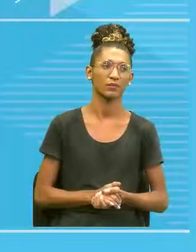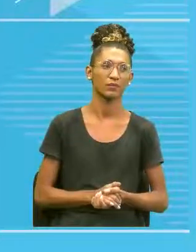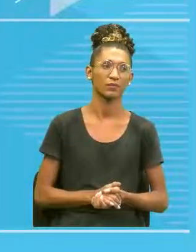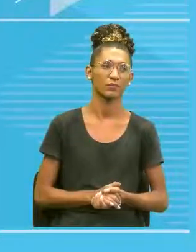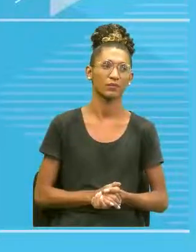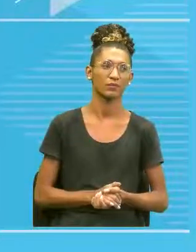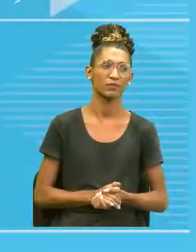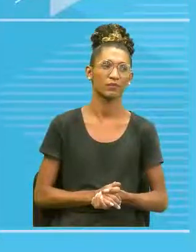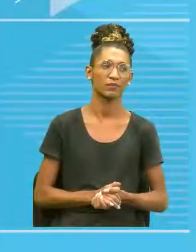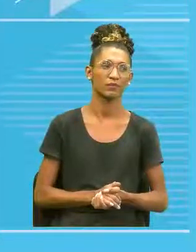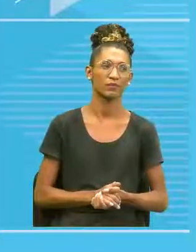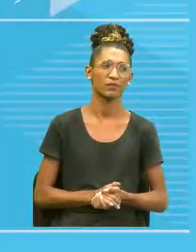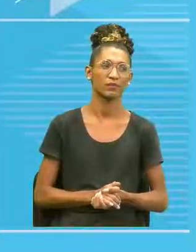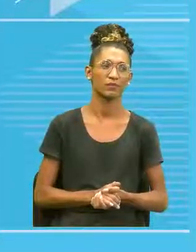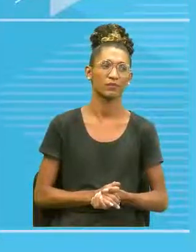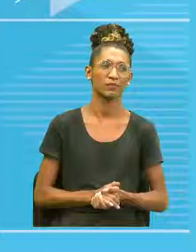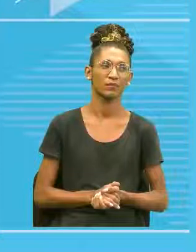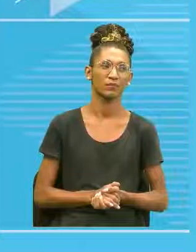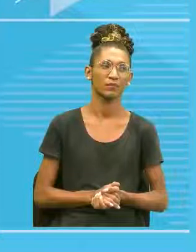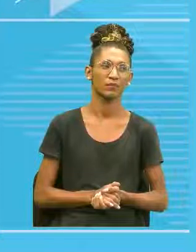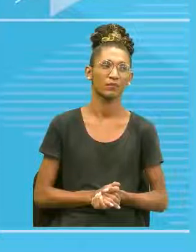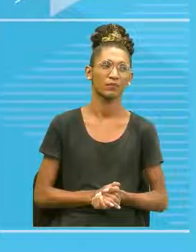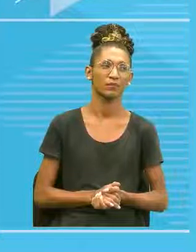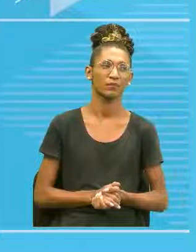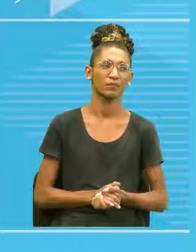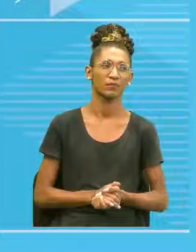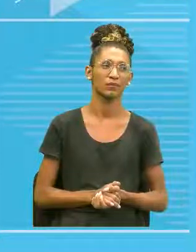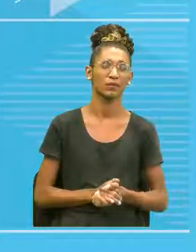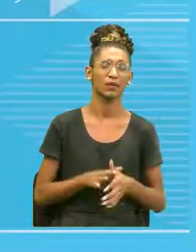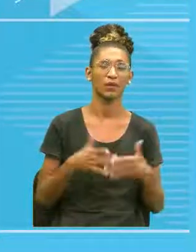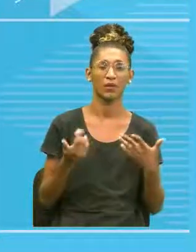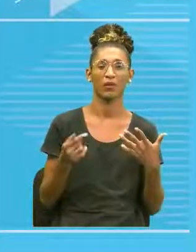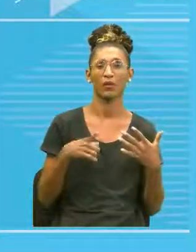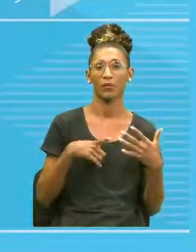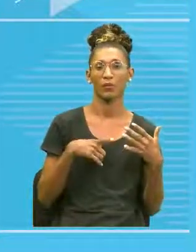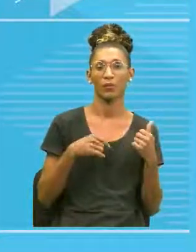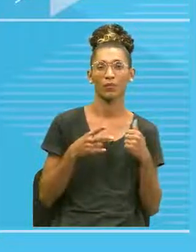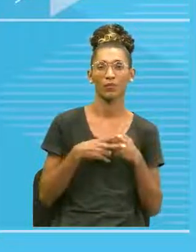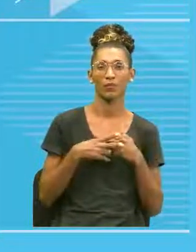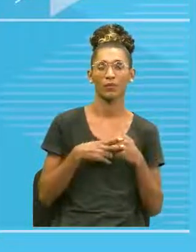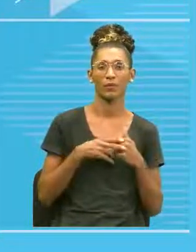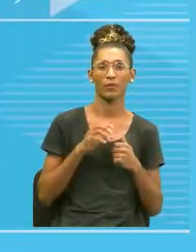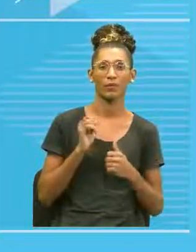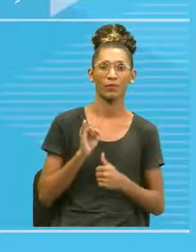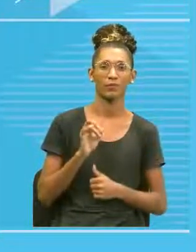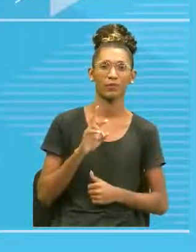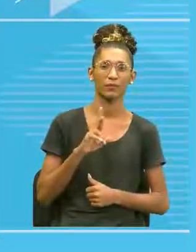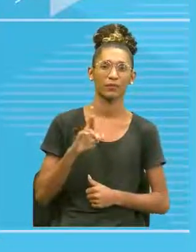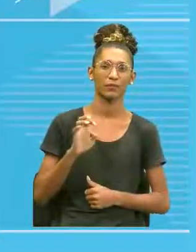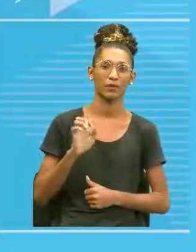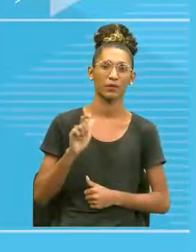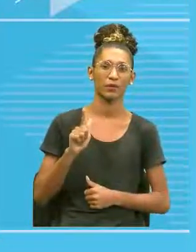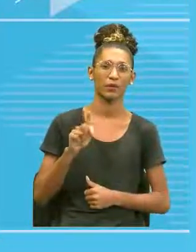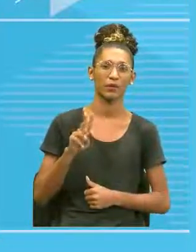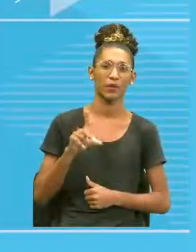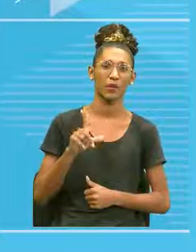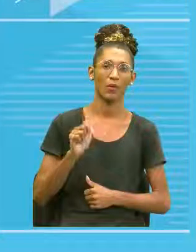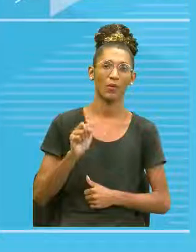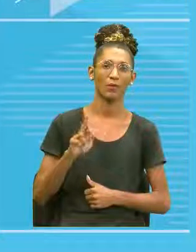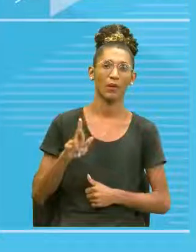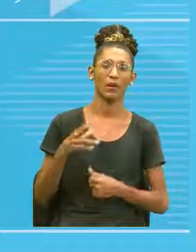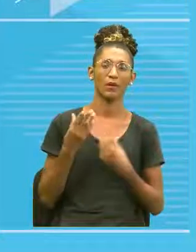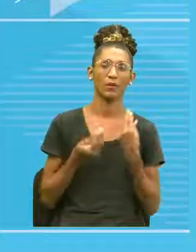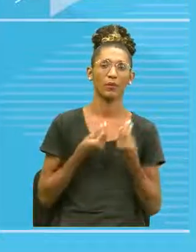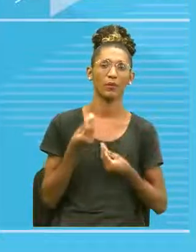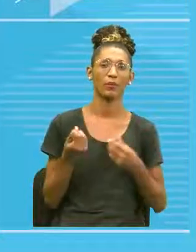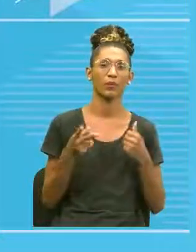A Batalha aqui é que a gente tem um verbo irregular Tá qual é o